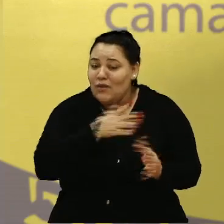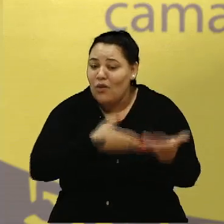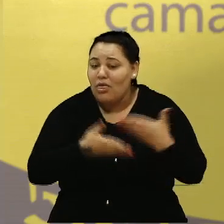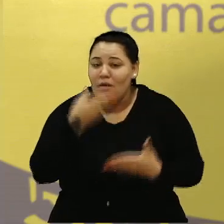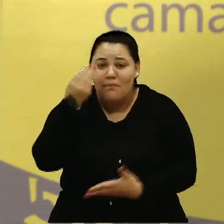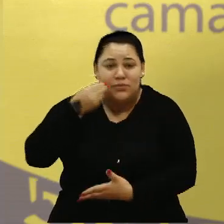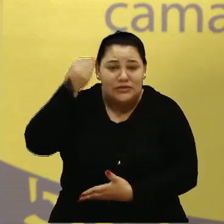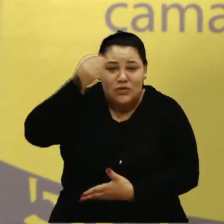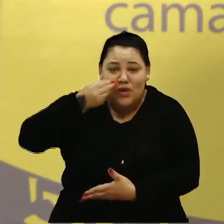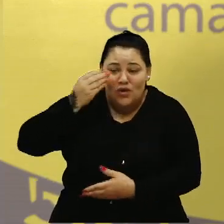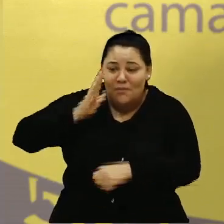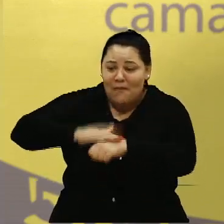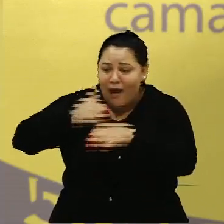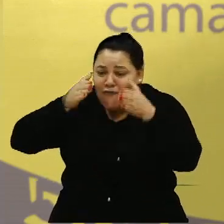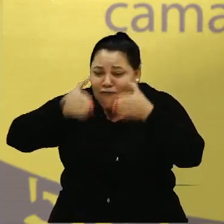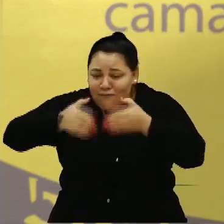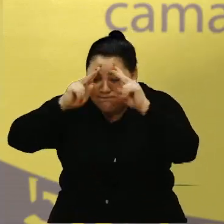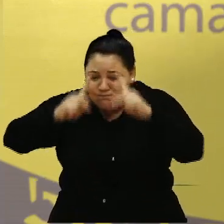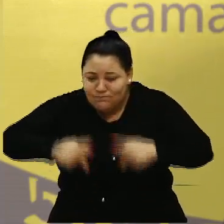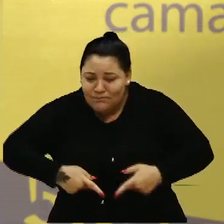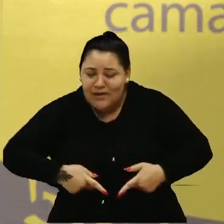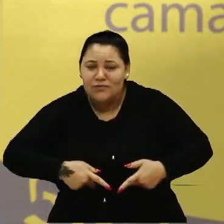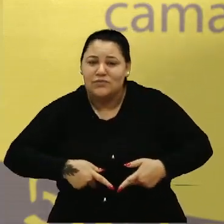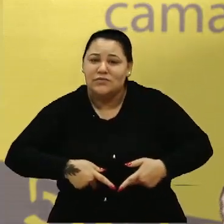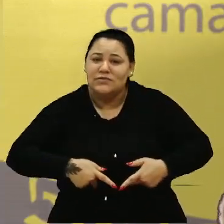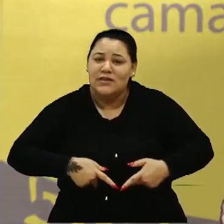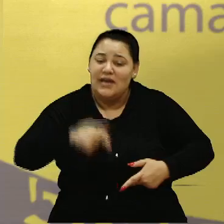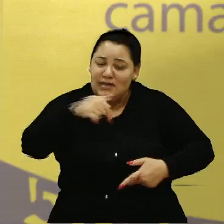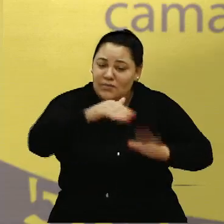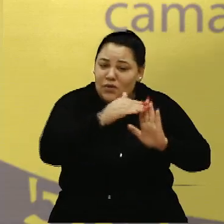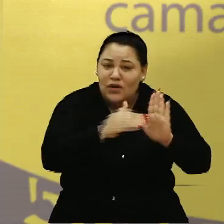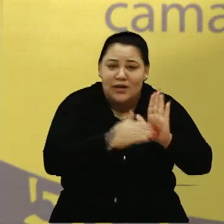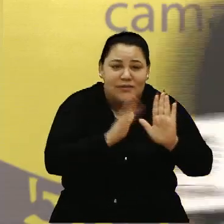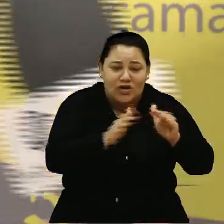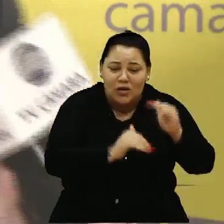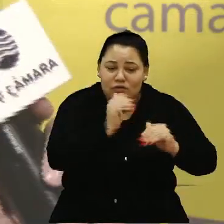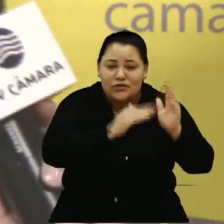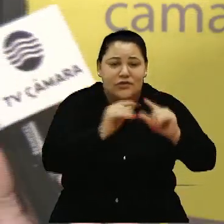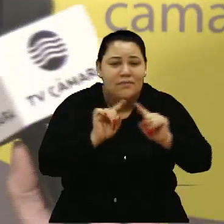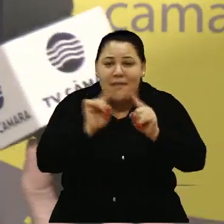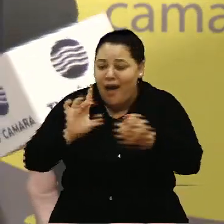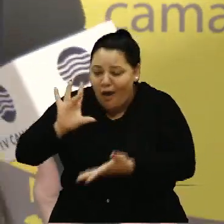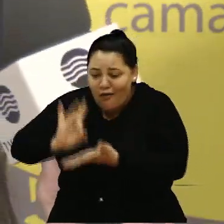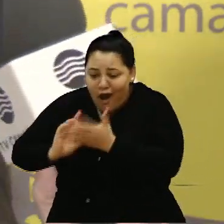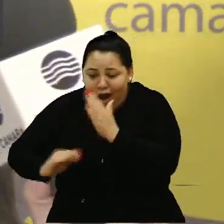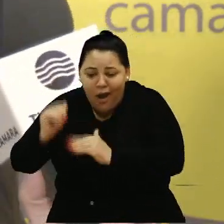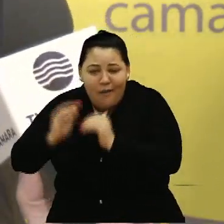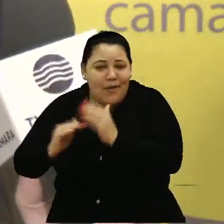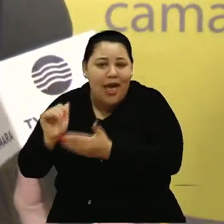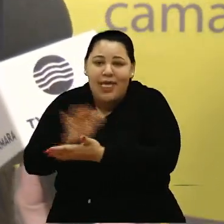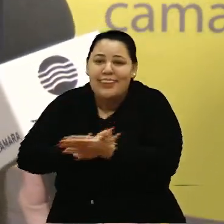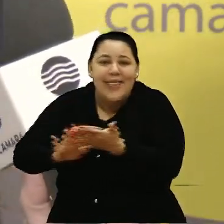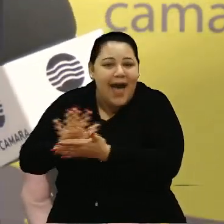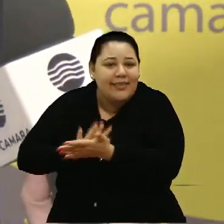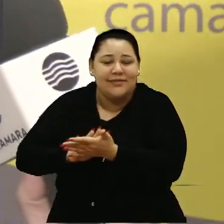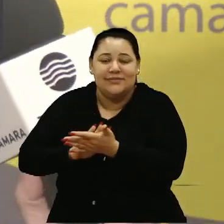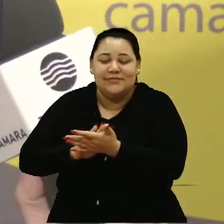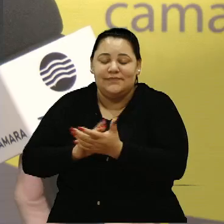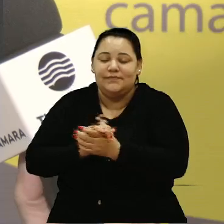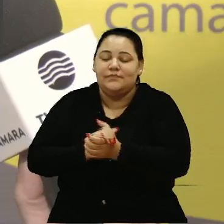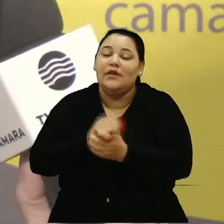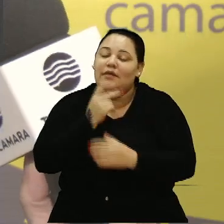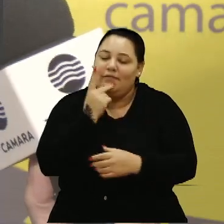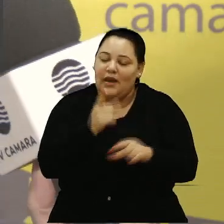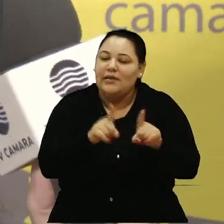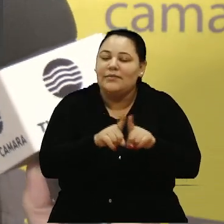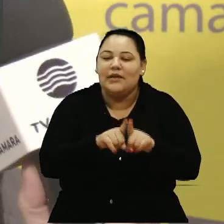programa foi construído por diversas mãos, porém não está acontecendo. E ressaltar também, né, não é porque vocês são